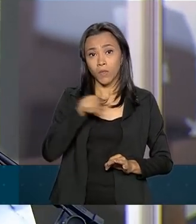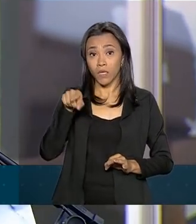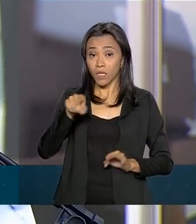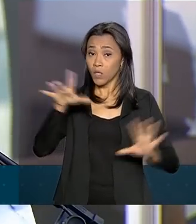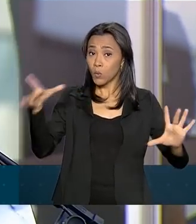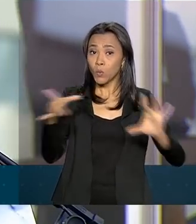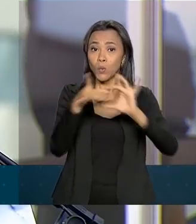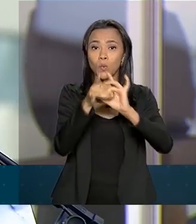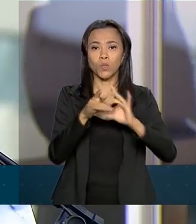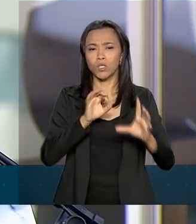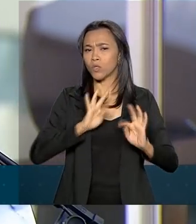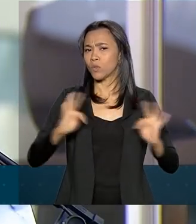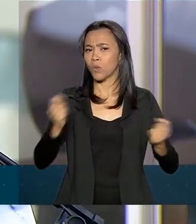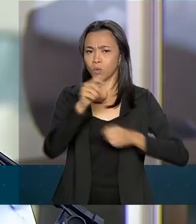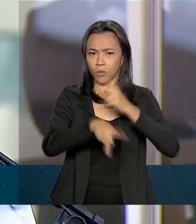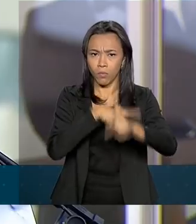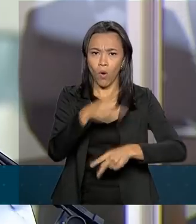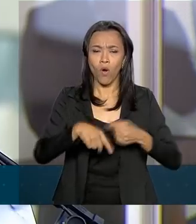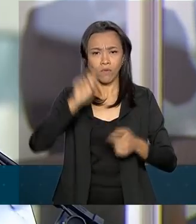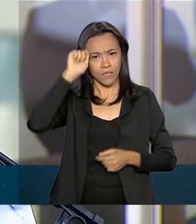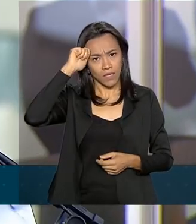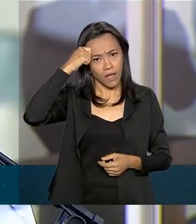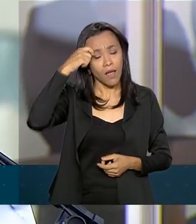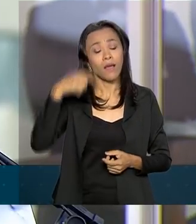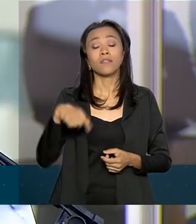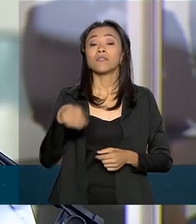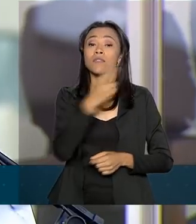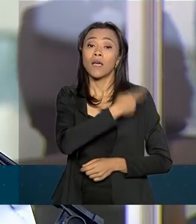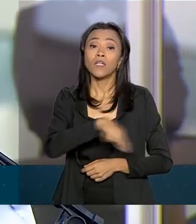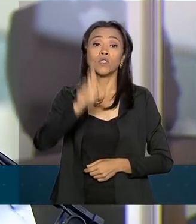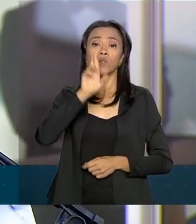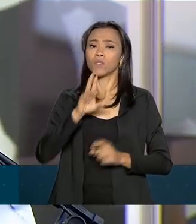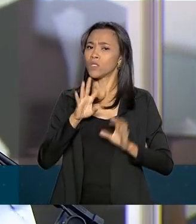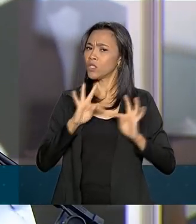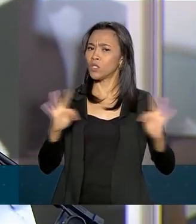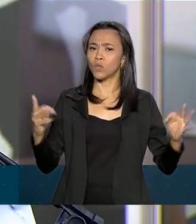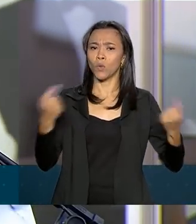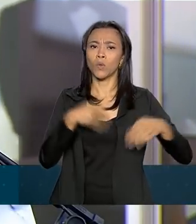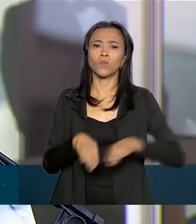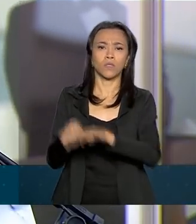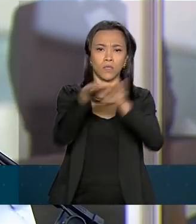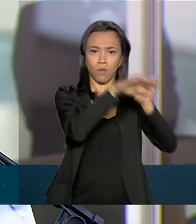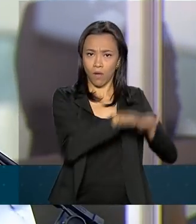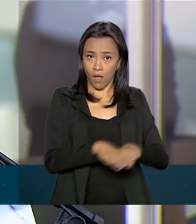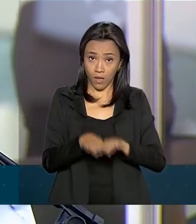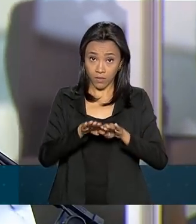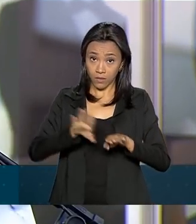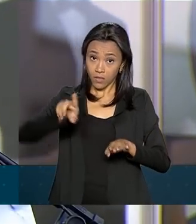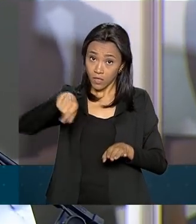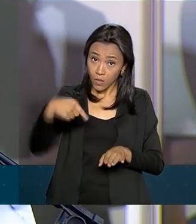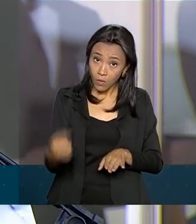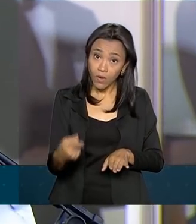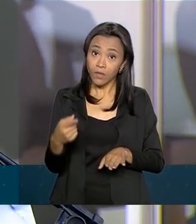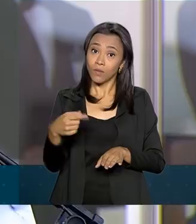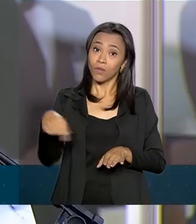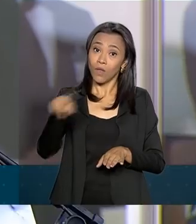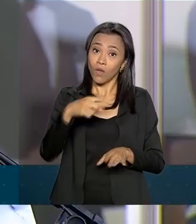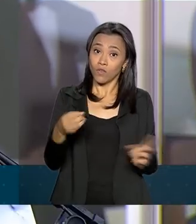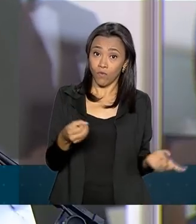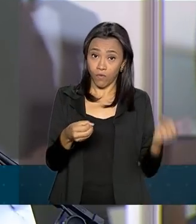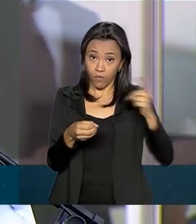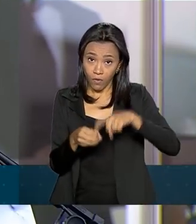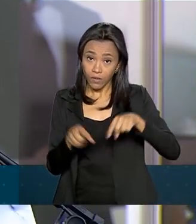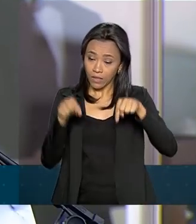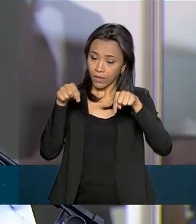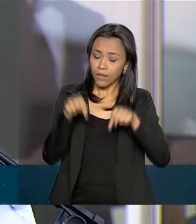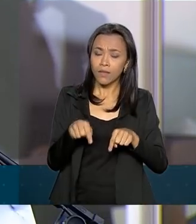raças, todas as religiões, onde todos são iguais. E ao passar para a reserva, voltamos todos nós